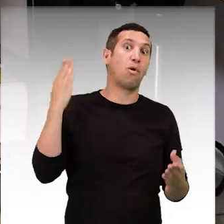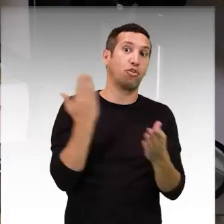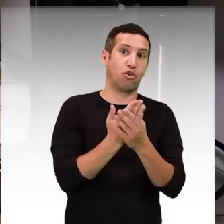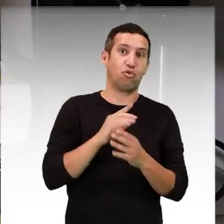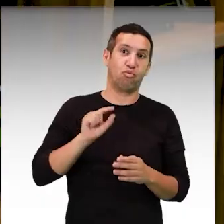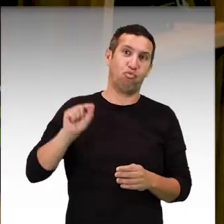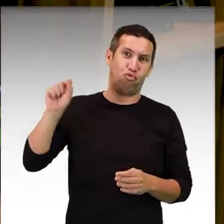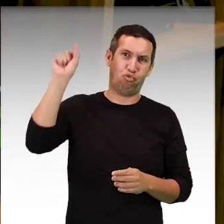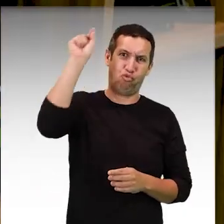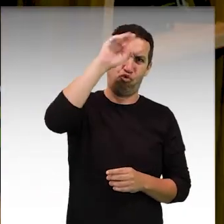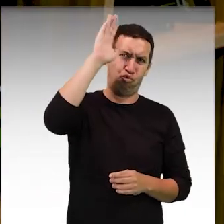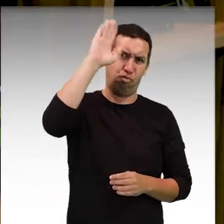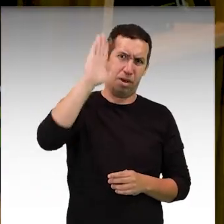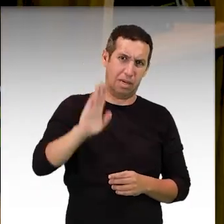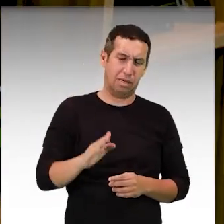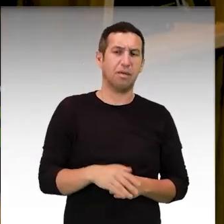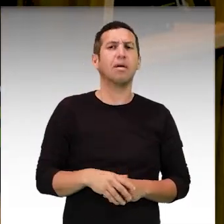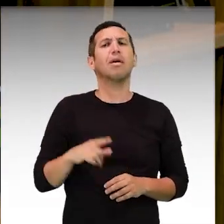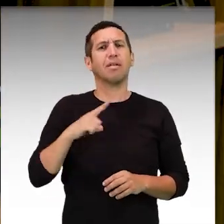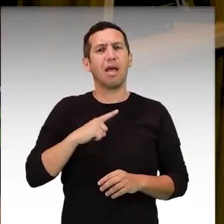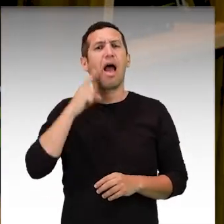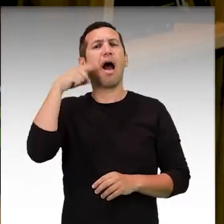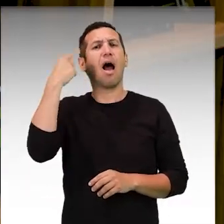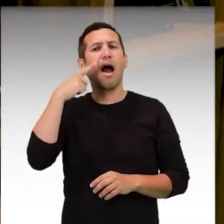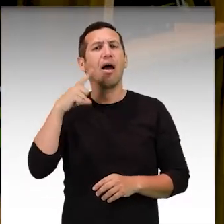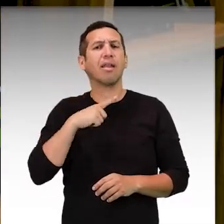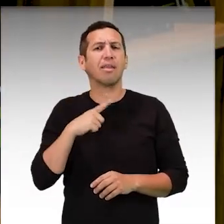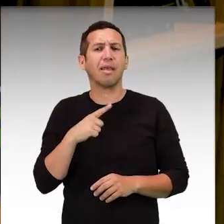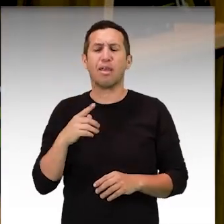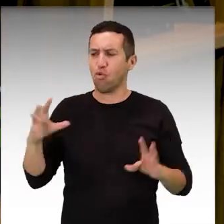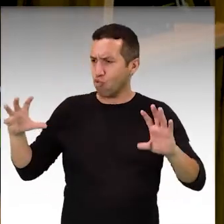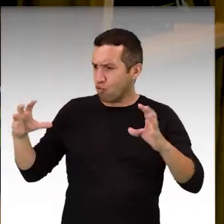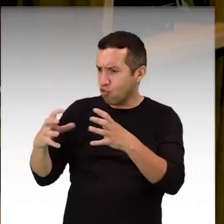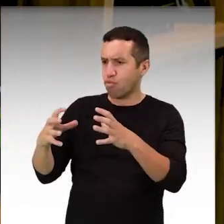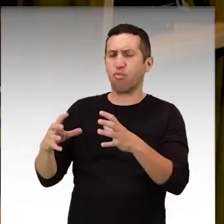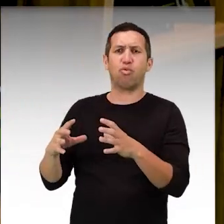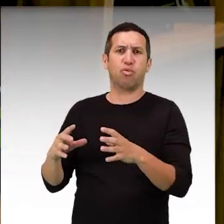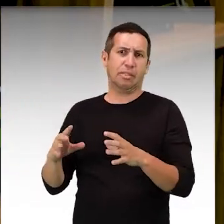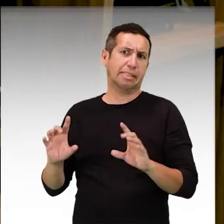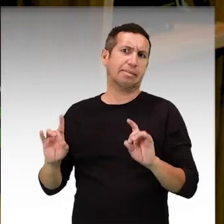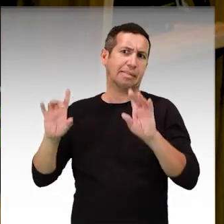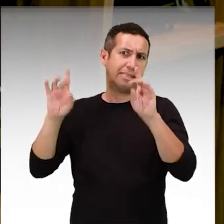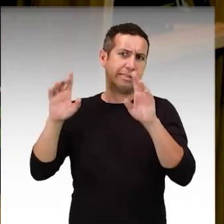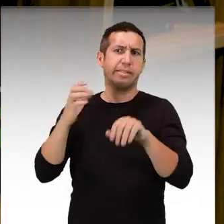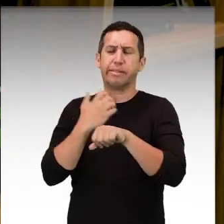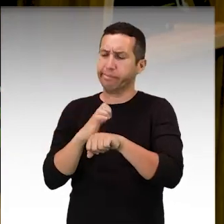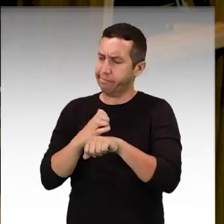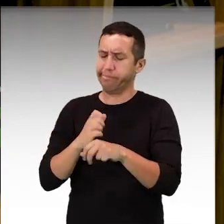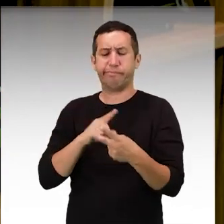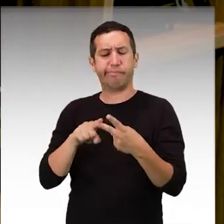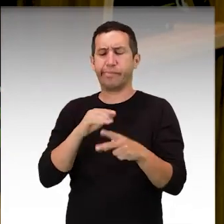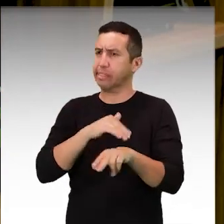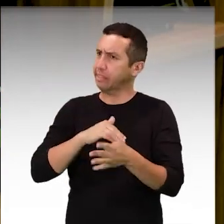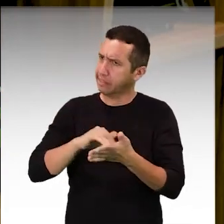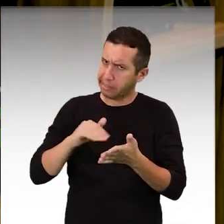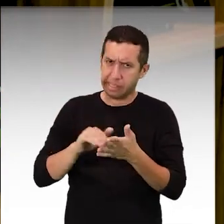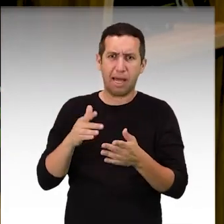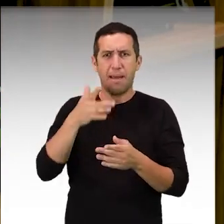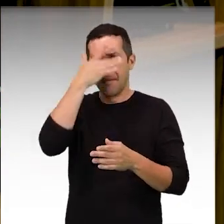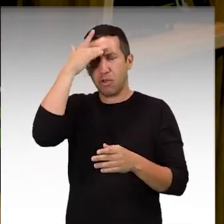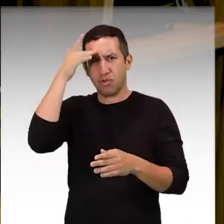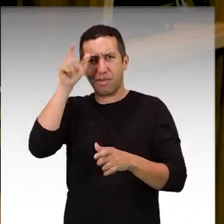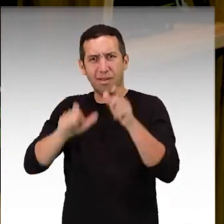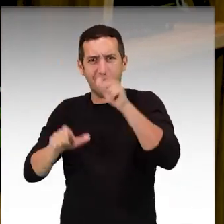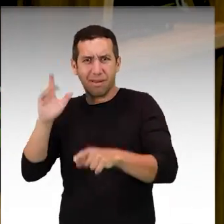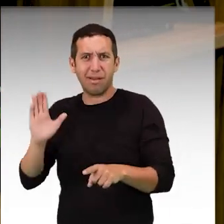todo o país. E para dar conta de tudo, os advogados e advogadas contam com o auxílio de toda uma equipe especializada.